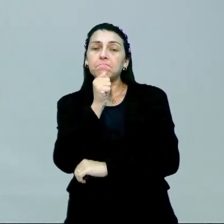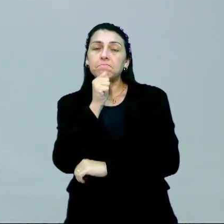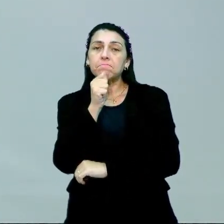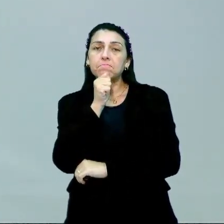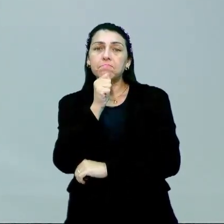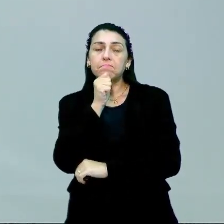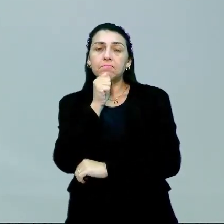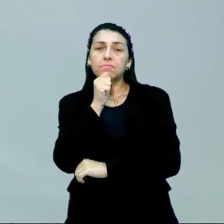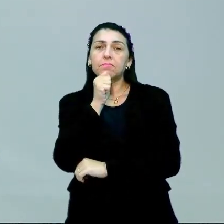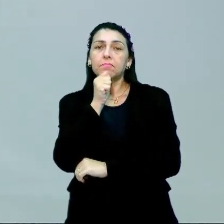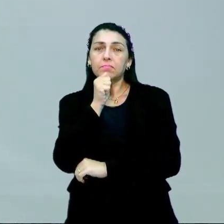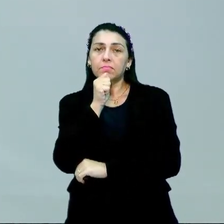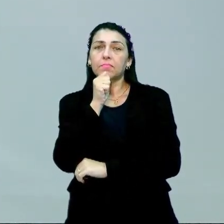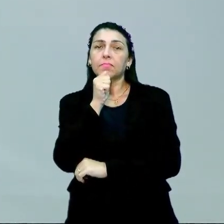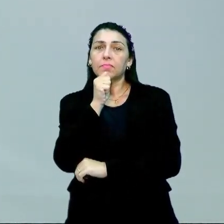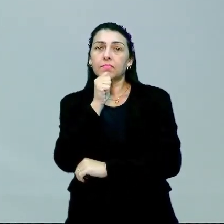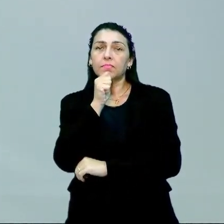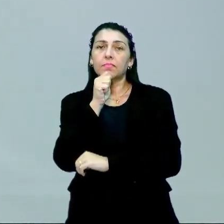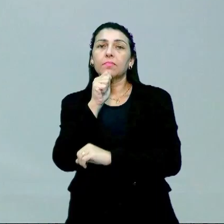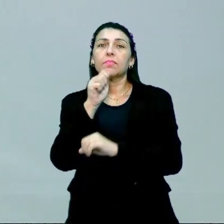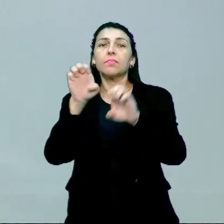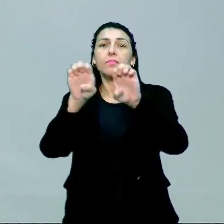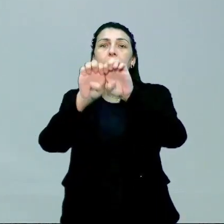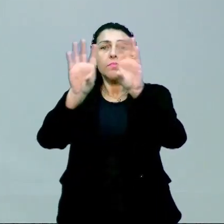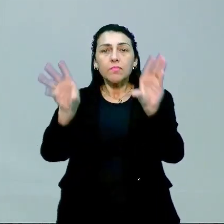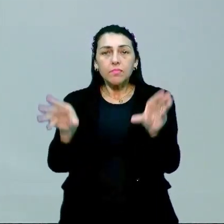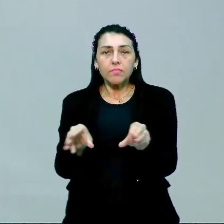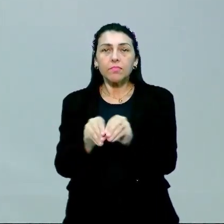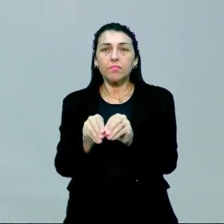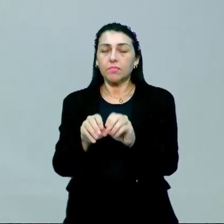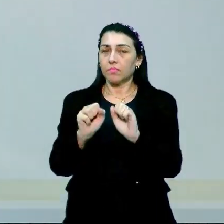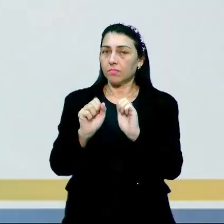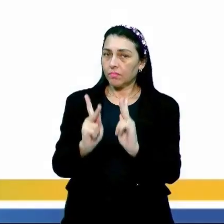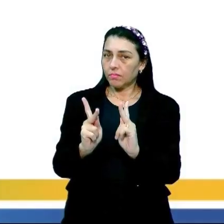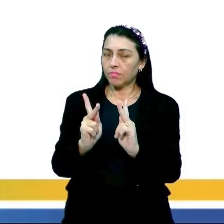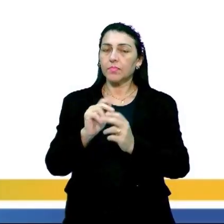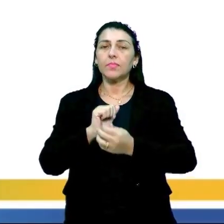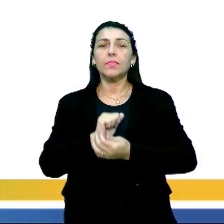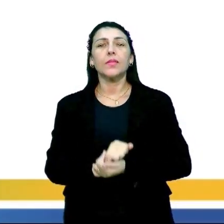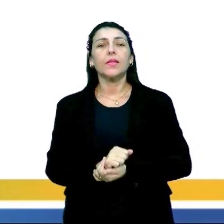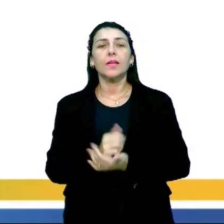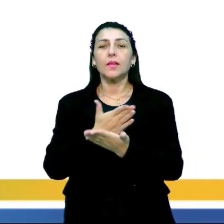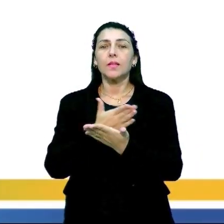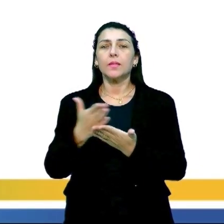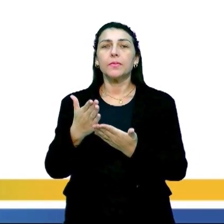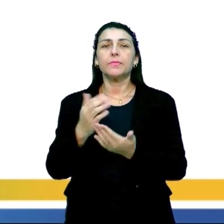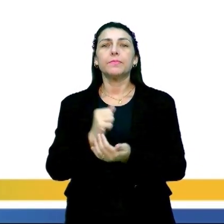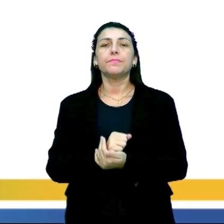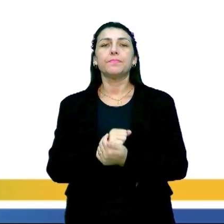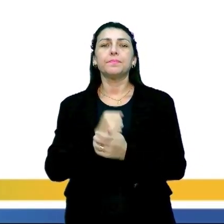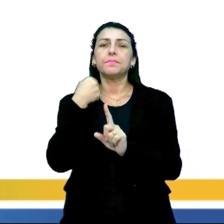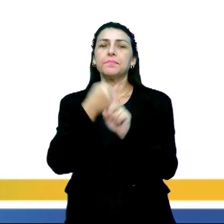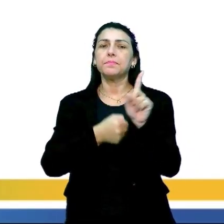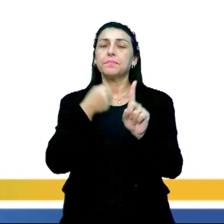trata de programa da ecologia, tá ok? Vamos adiante, vamos começar.